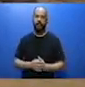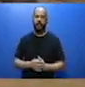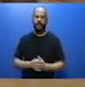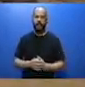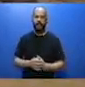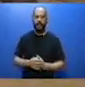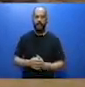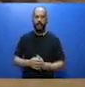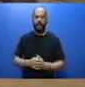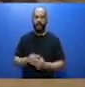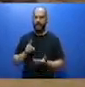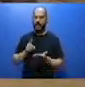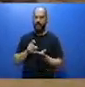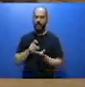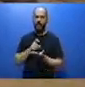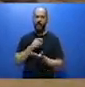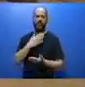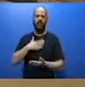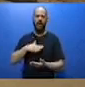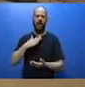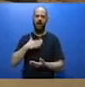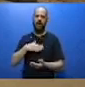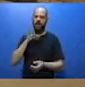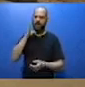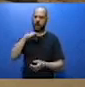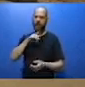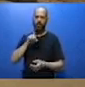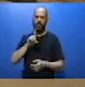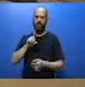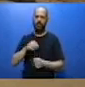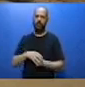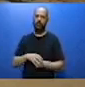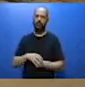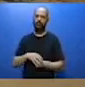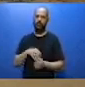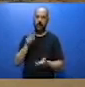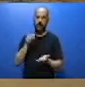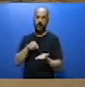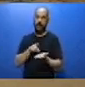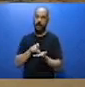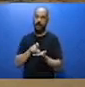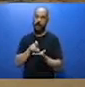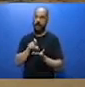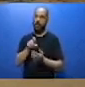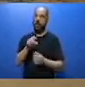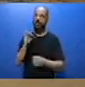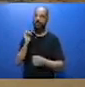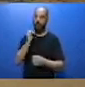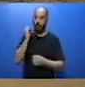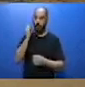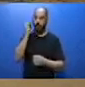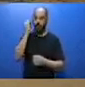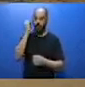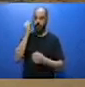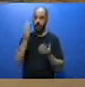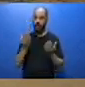E elas não fazem mal. Esse animal é muito importante e nós vamos estudar agora